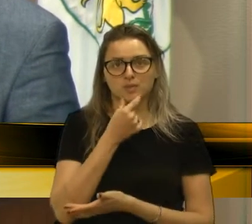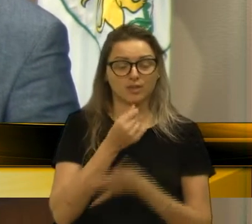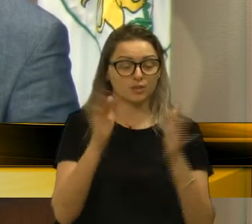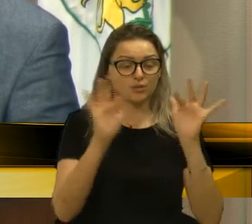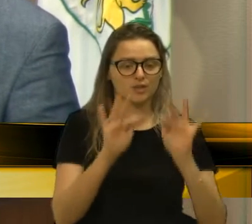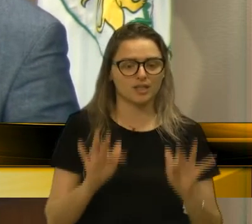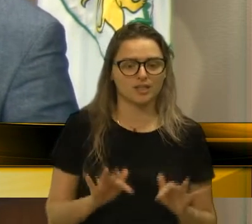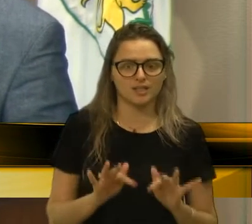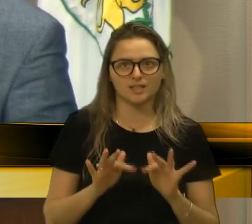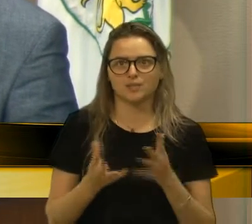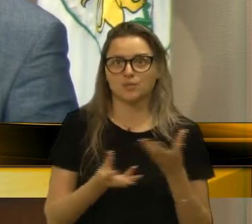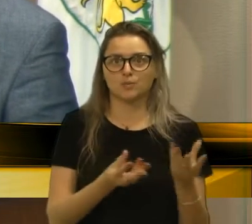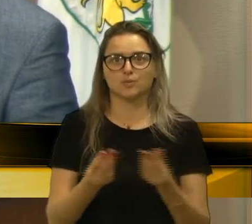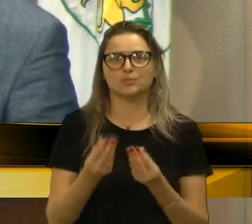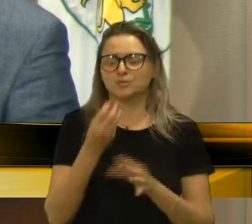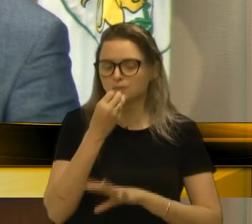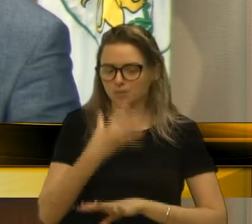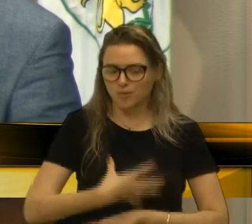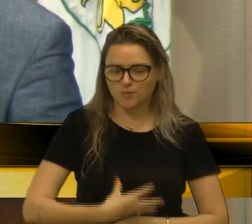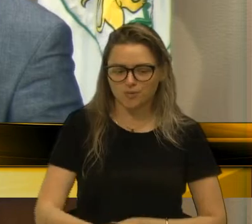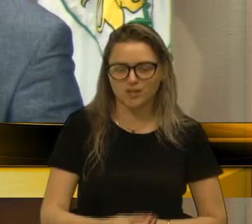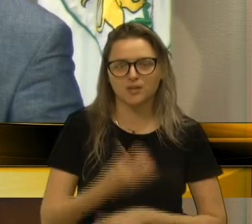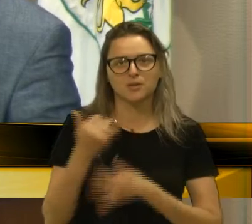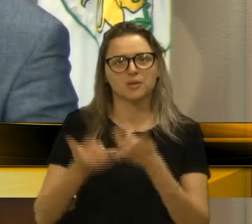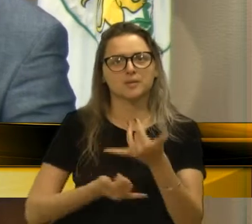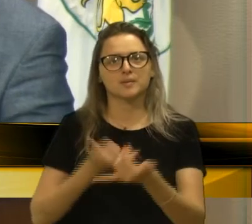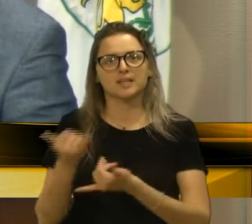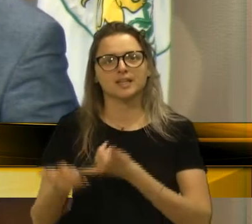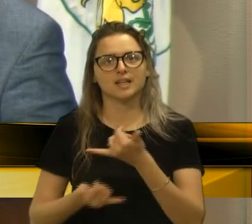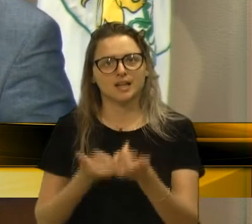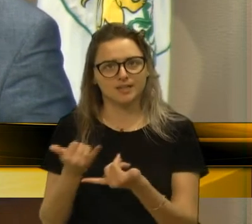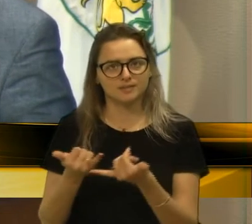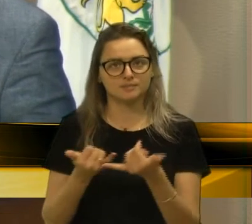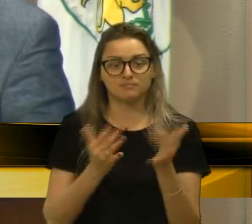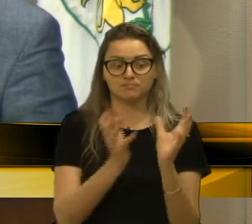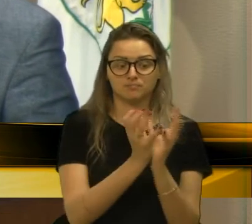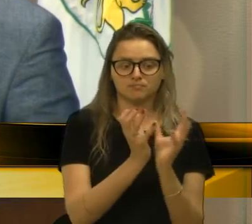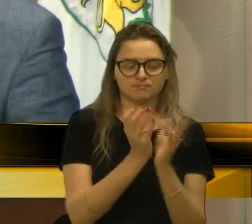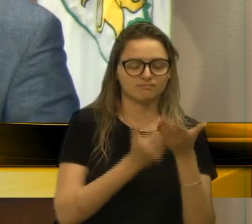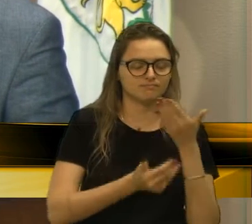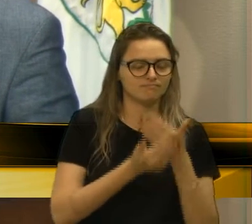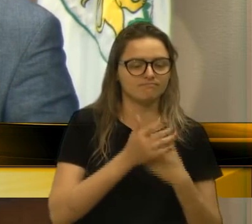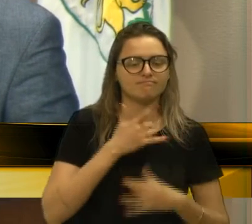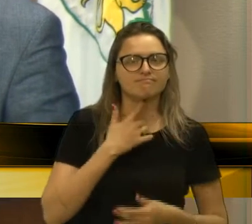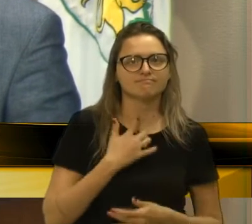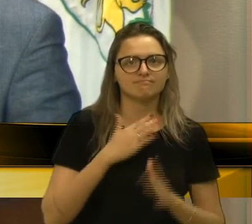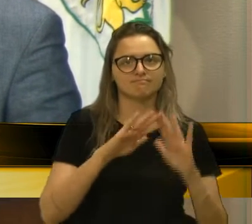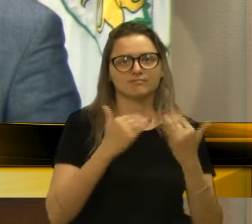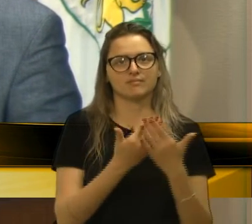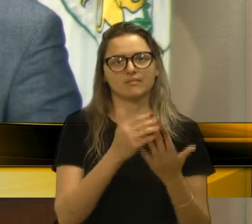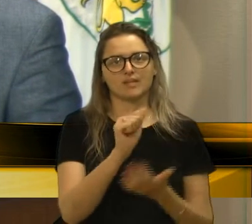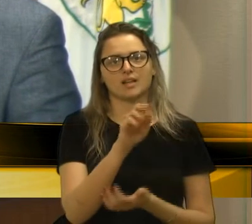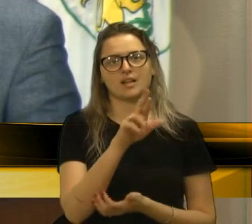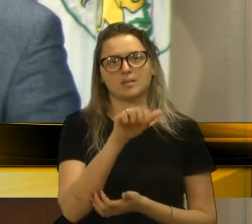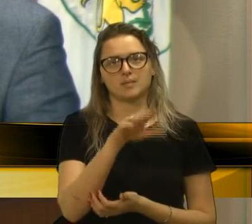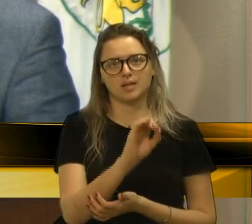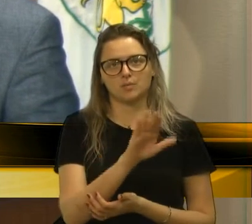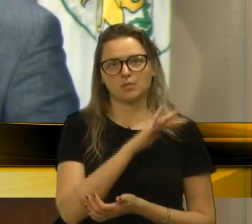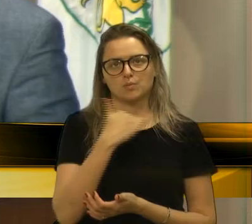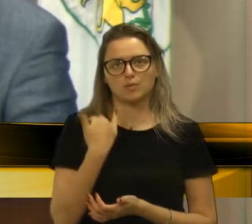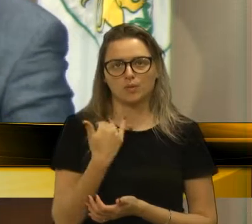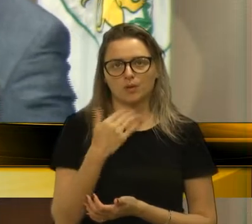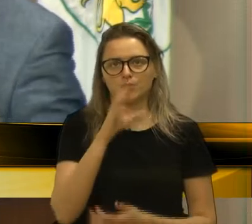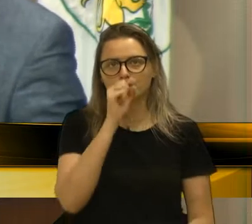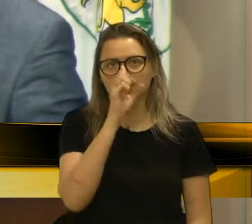de vida, um bom filho, brincalhão, um colega que todos gostavam na Escola Municipal Abramo Pesce, faleceu no sábado na UPA